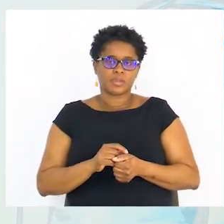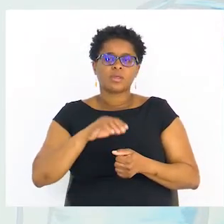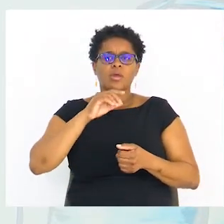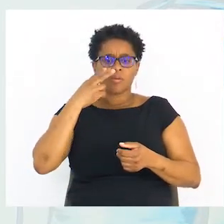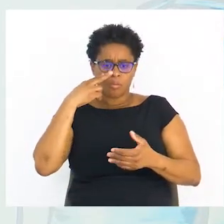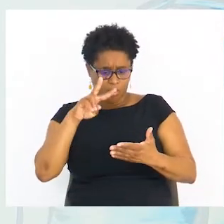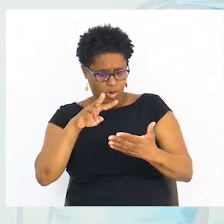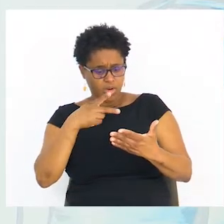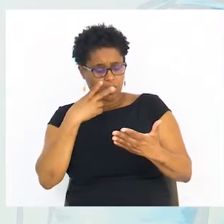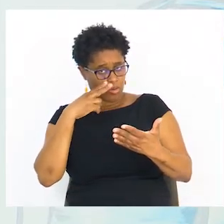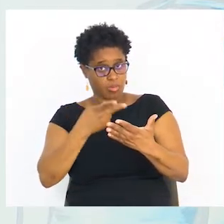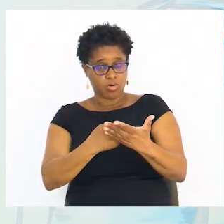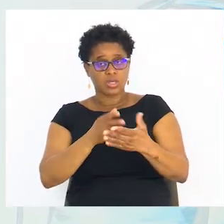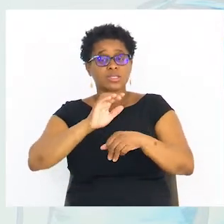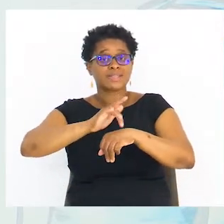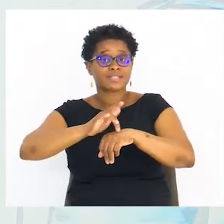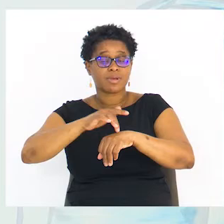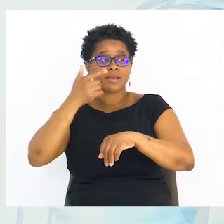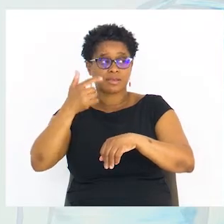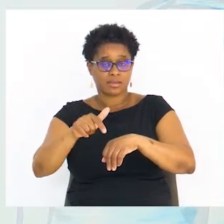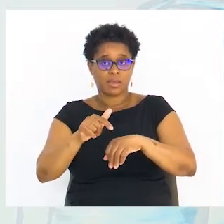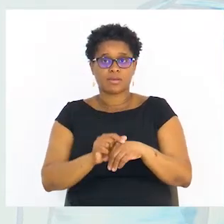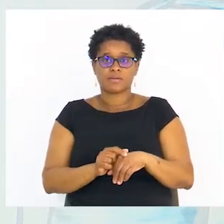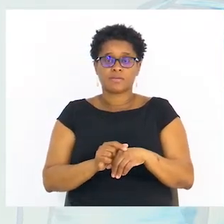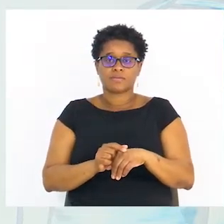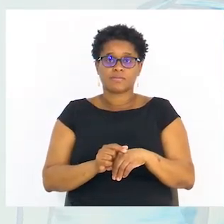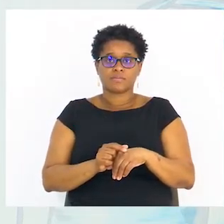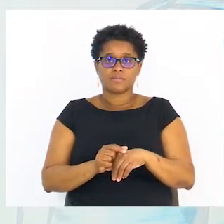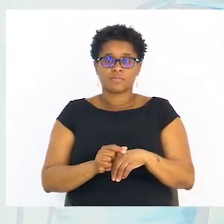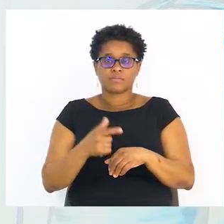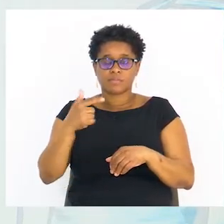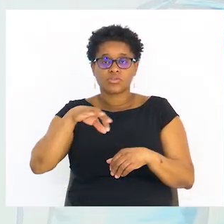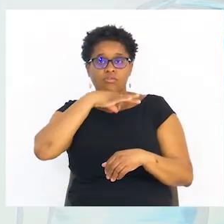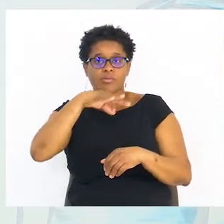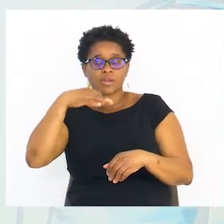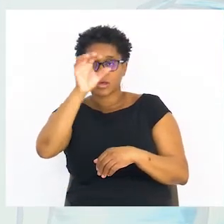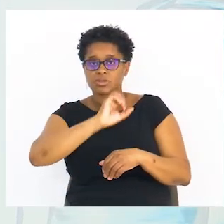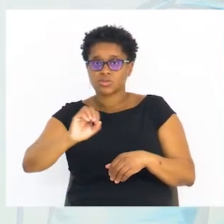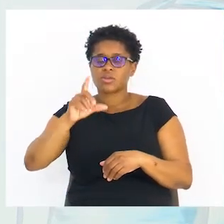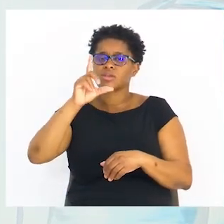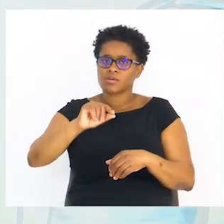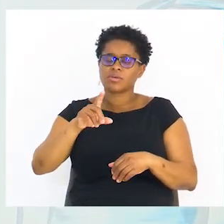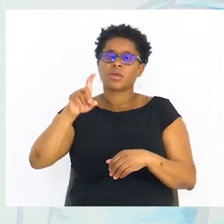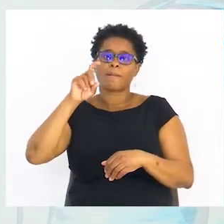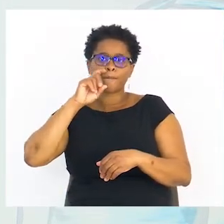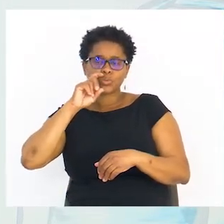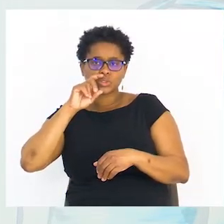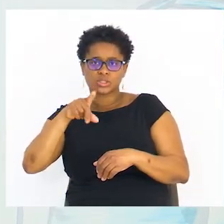mostra a sensibilidade que tem pelos seus entes queridos. E ainda